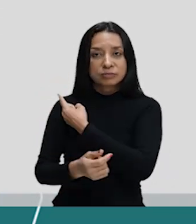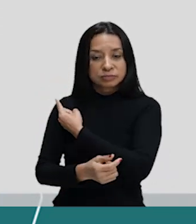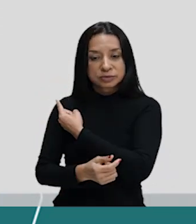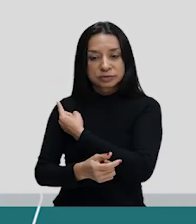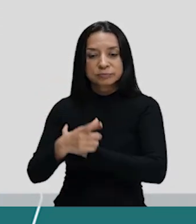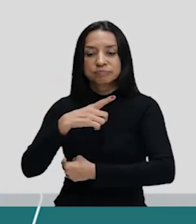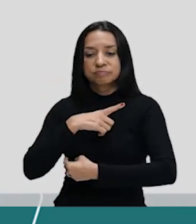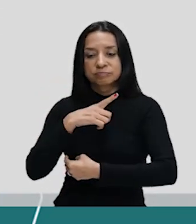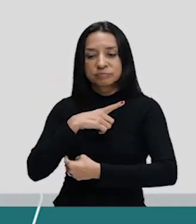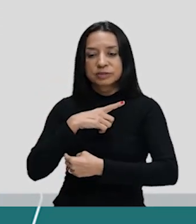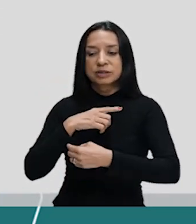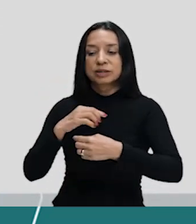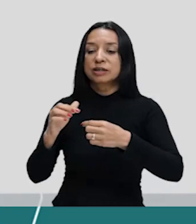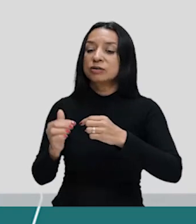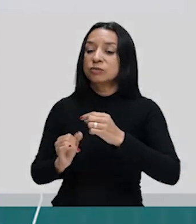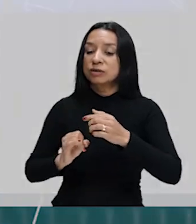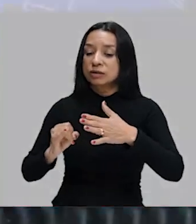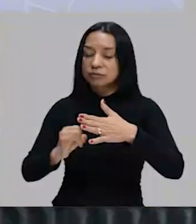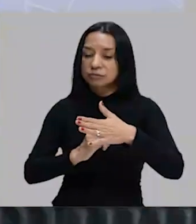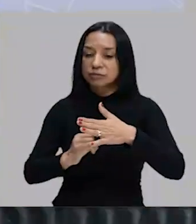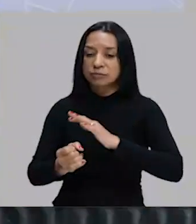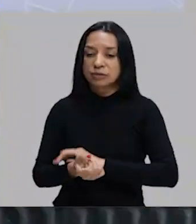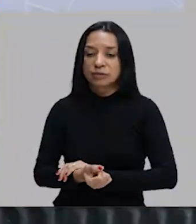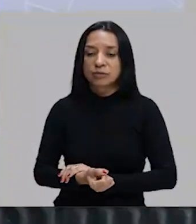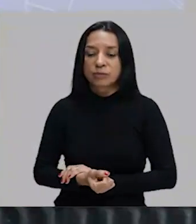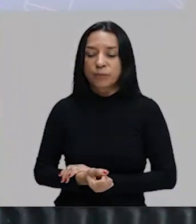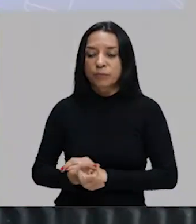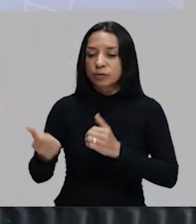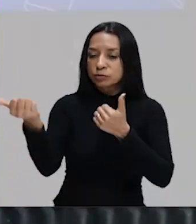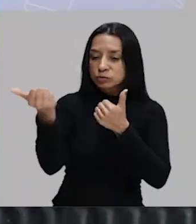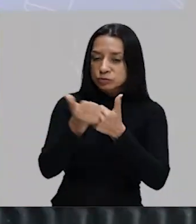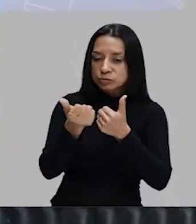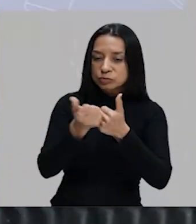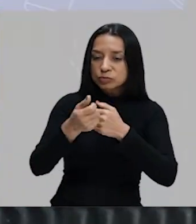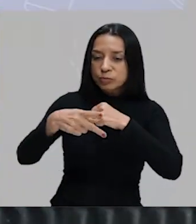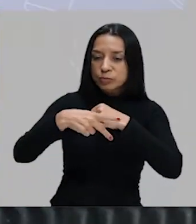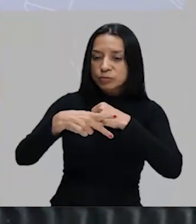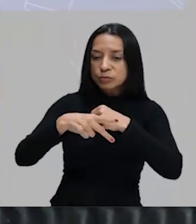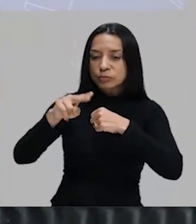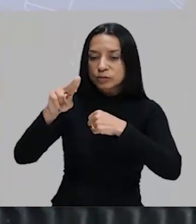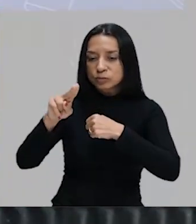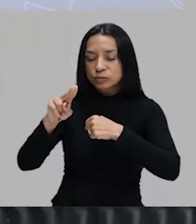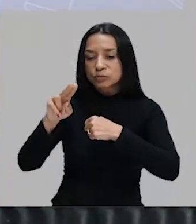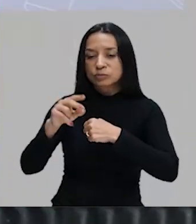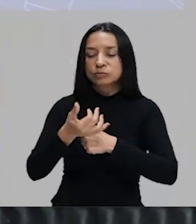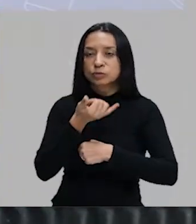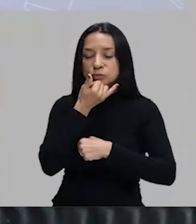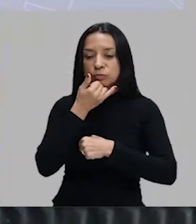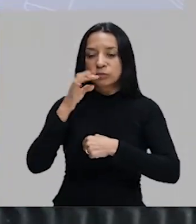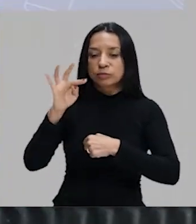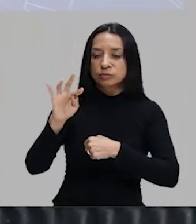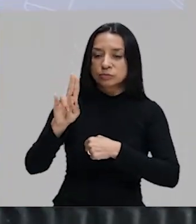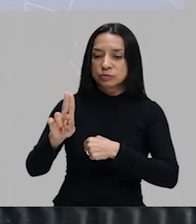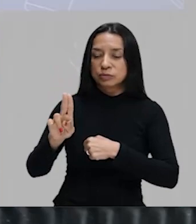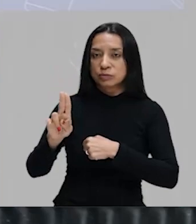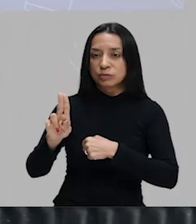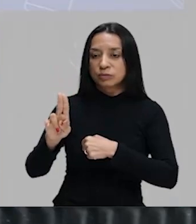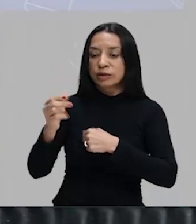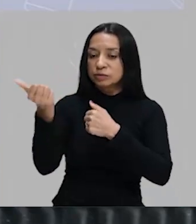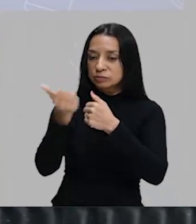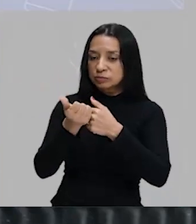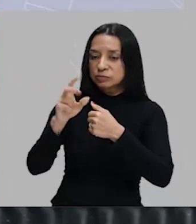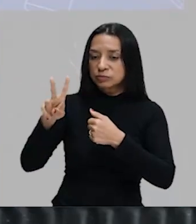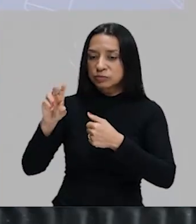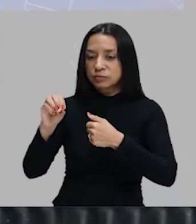na substituição do pronome tu por vos. Tá? A forma verbal que o acompanha deriva